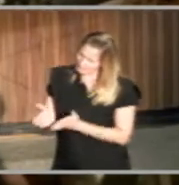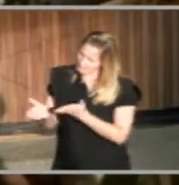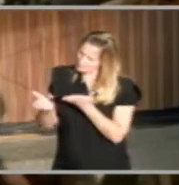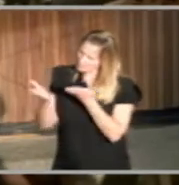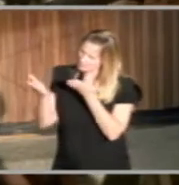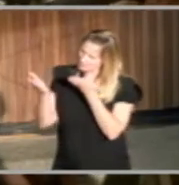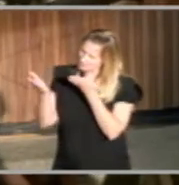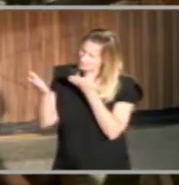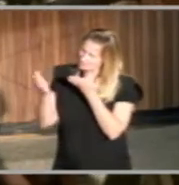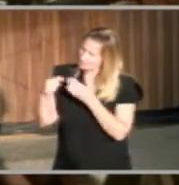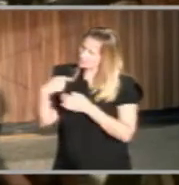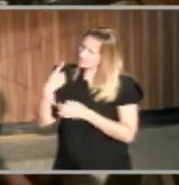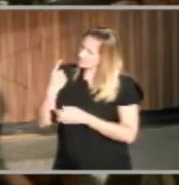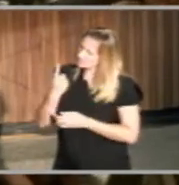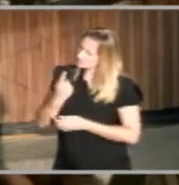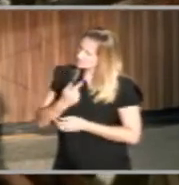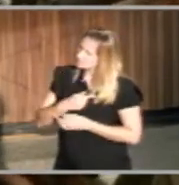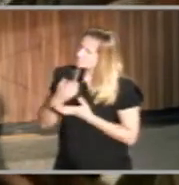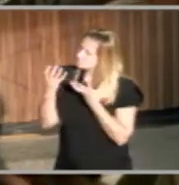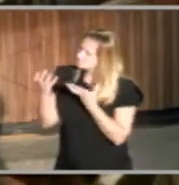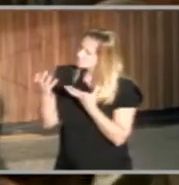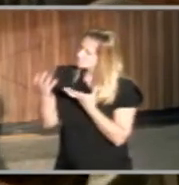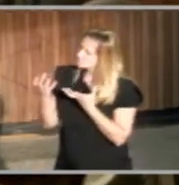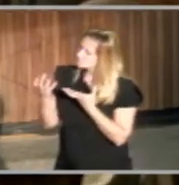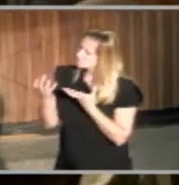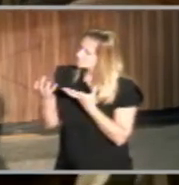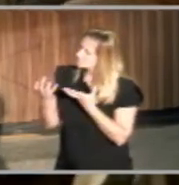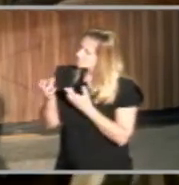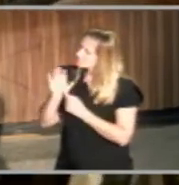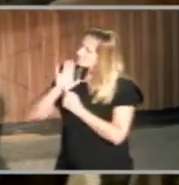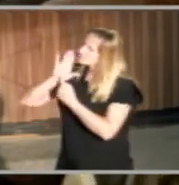E assim nós queremos colocar, Pai, não só